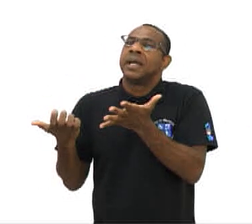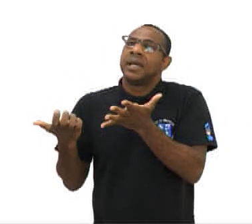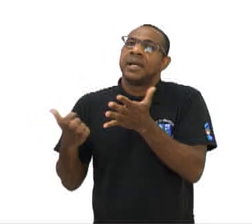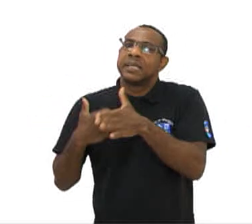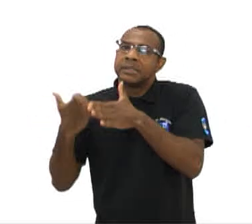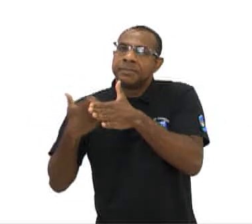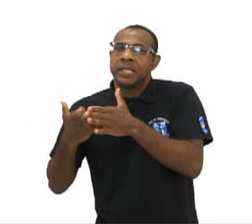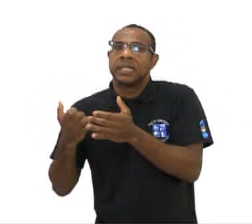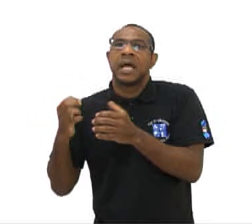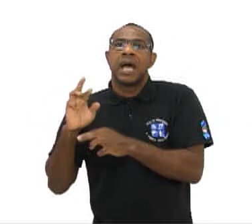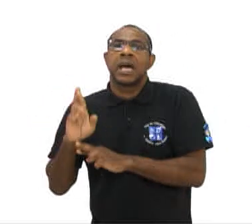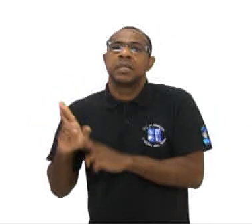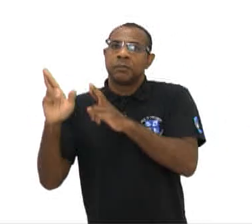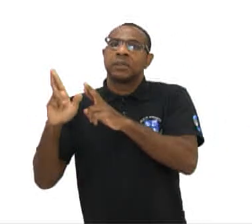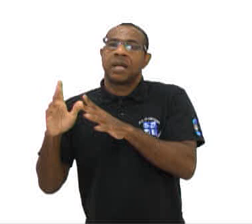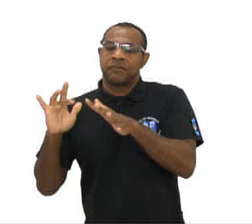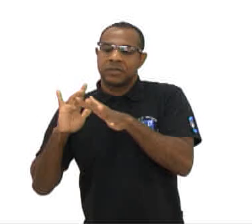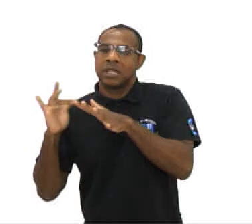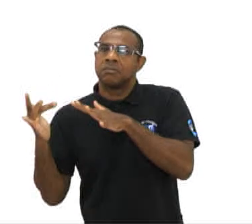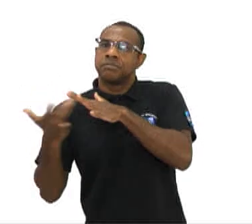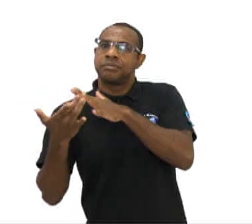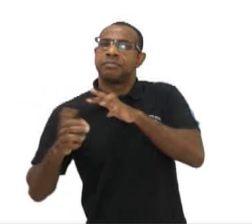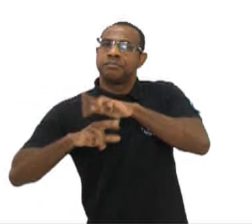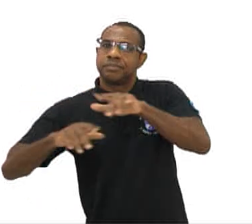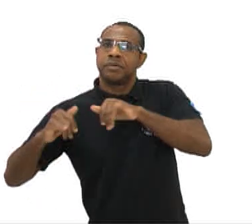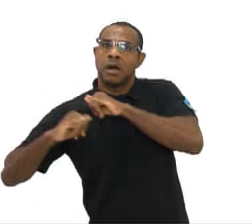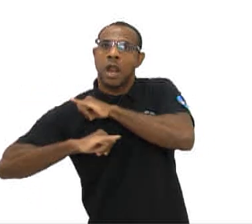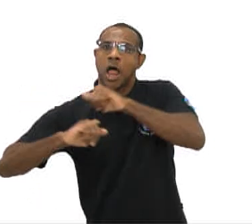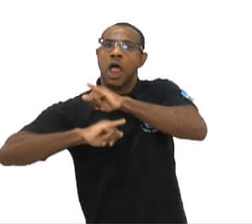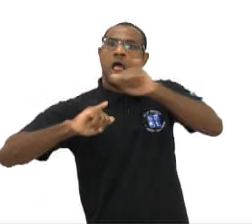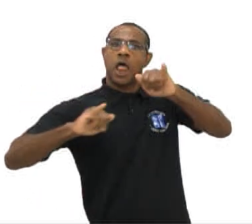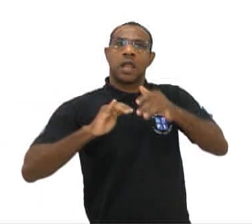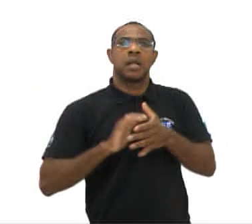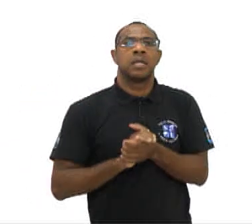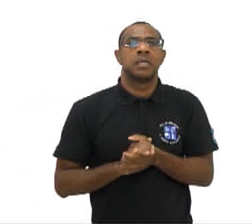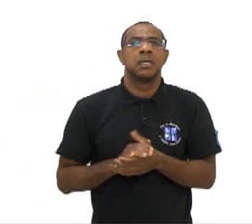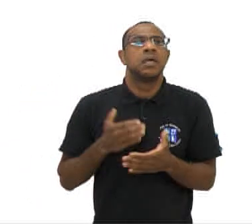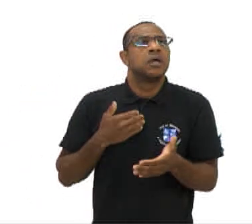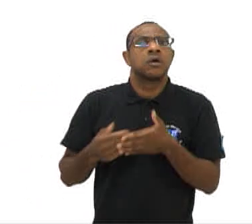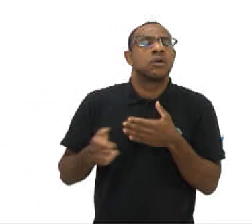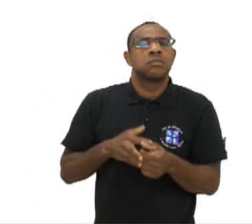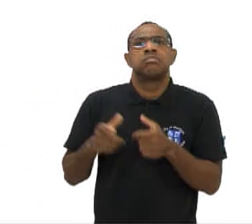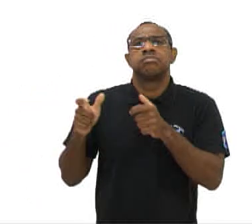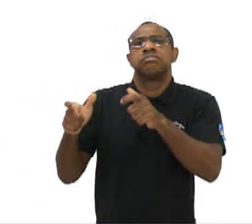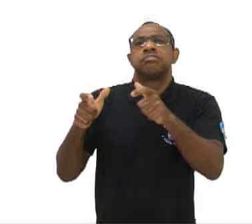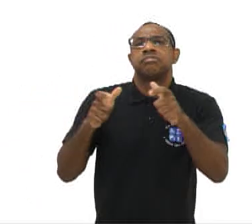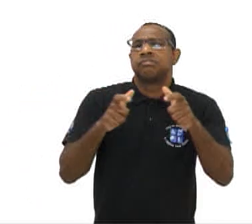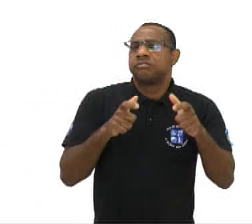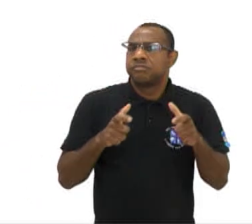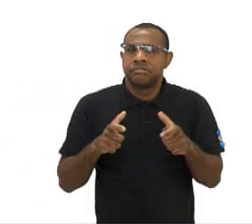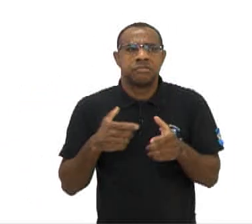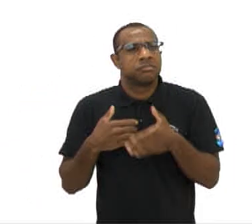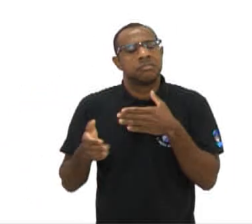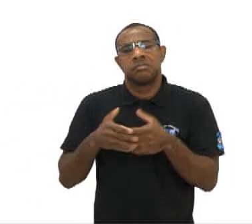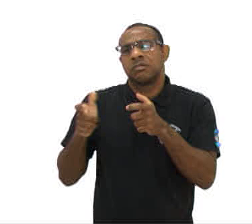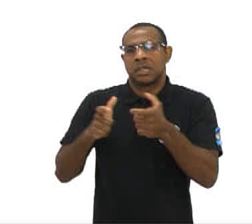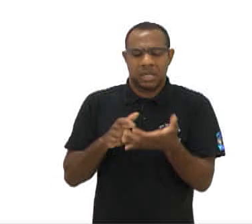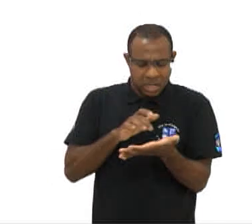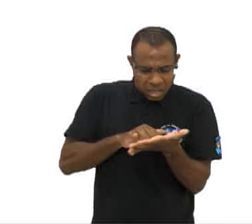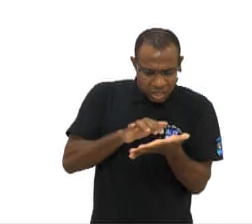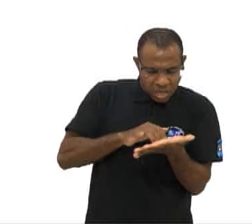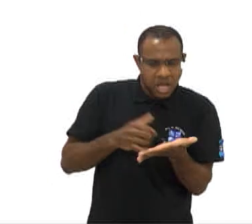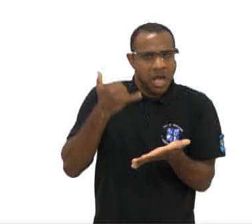com acesso a redes sociais. Como estão em quase todos os lugares, com smartphones dotados de câmeras,